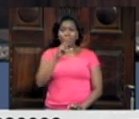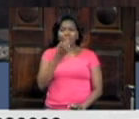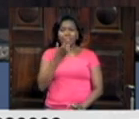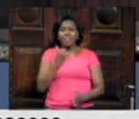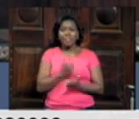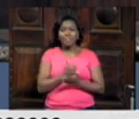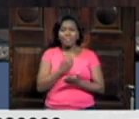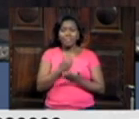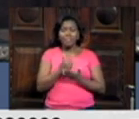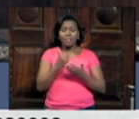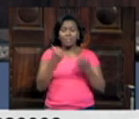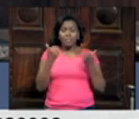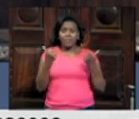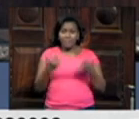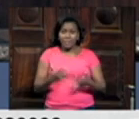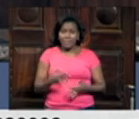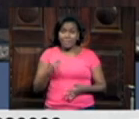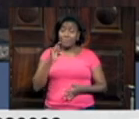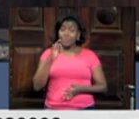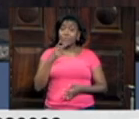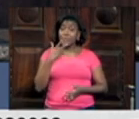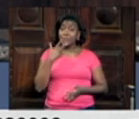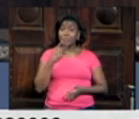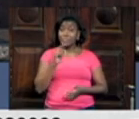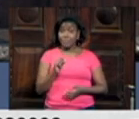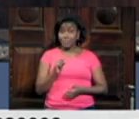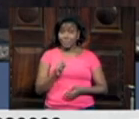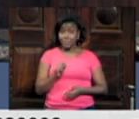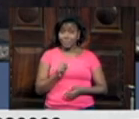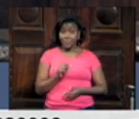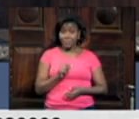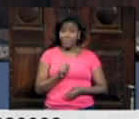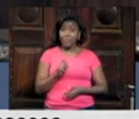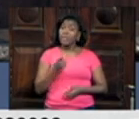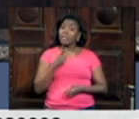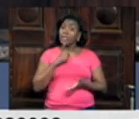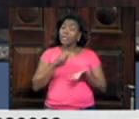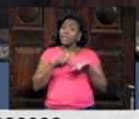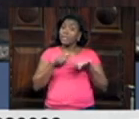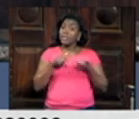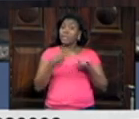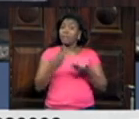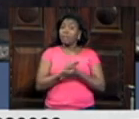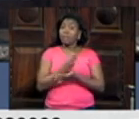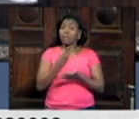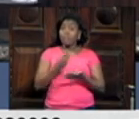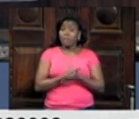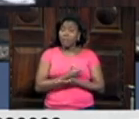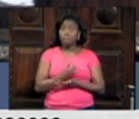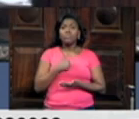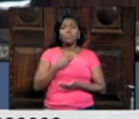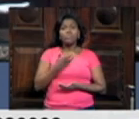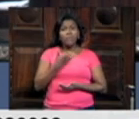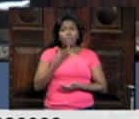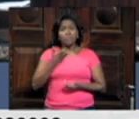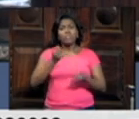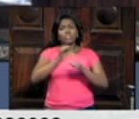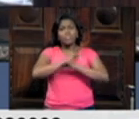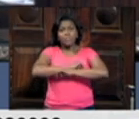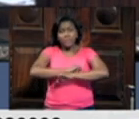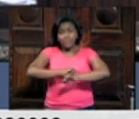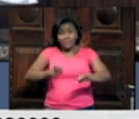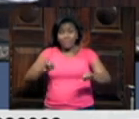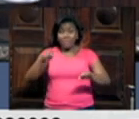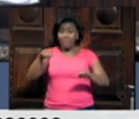parte, apenas dizendo o seguinte, que algo está equivocado. E eu quero dizer aqui que